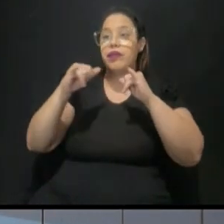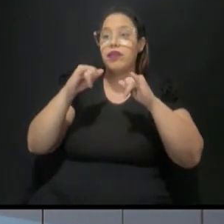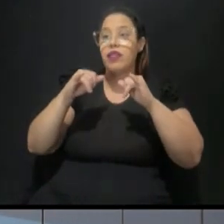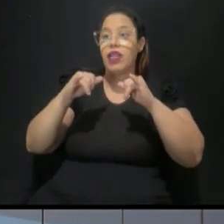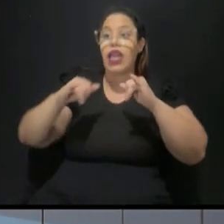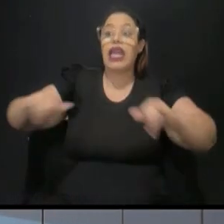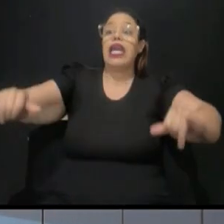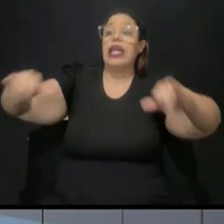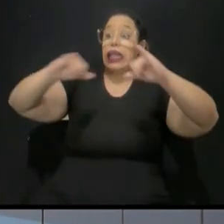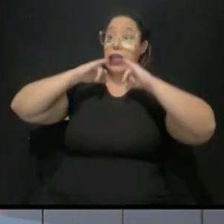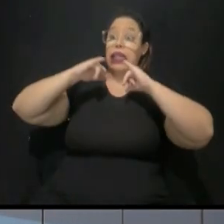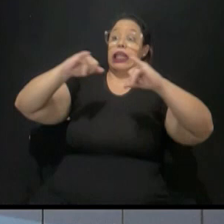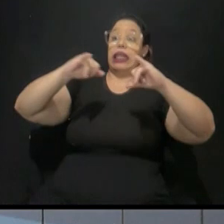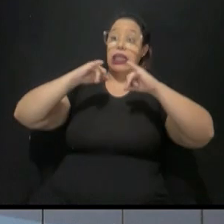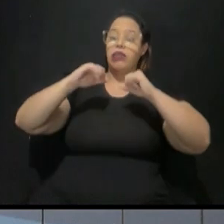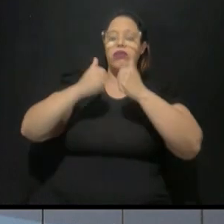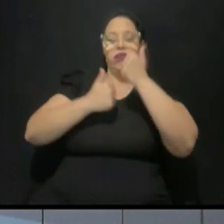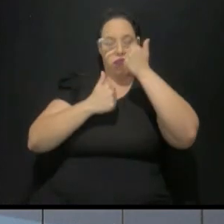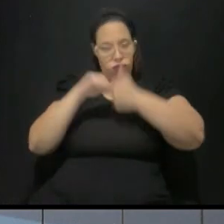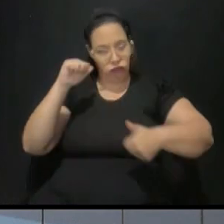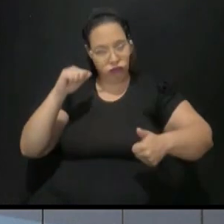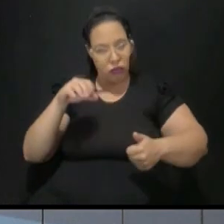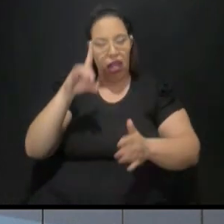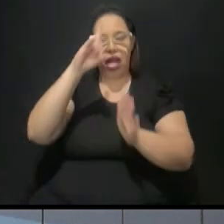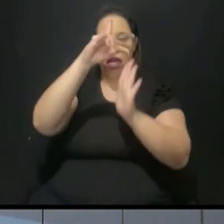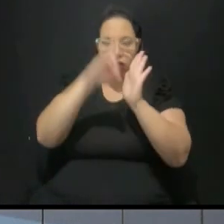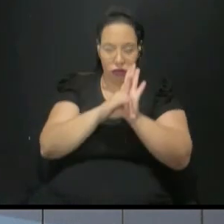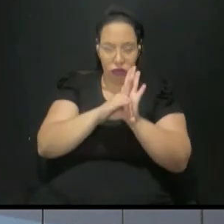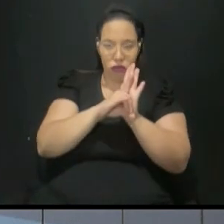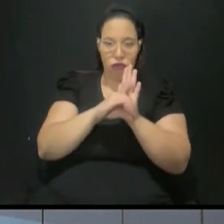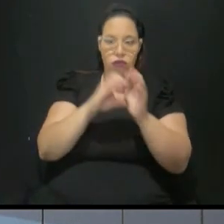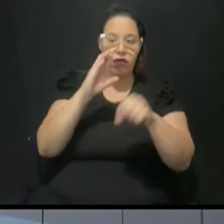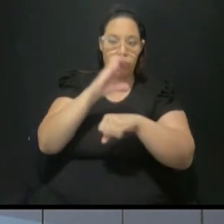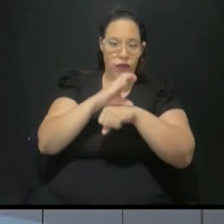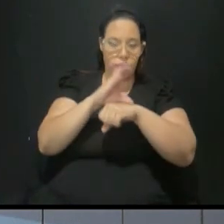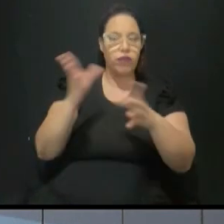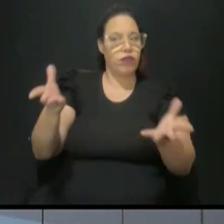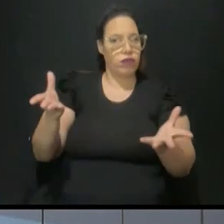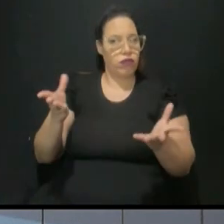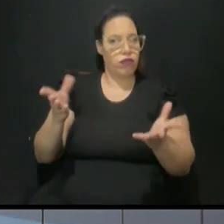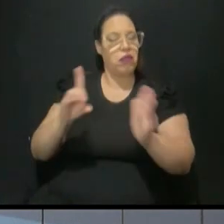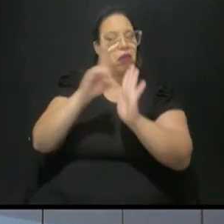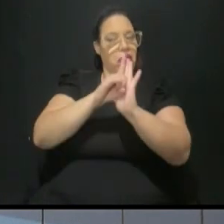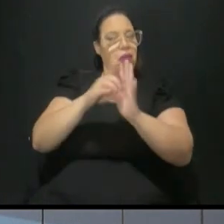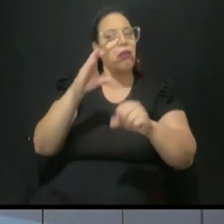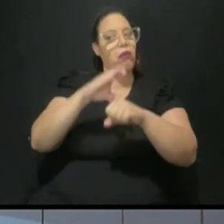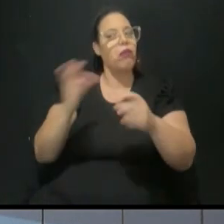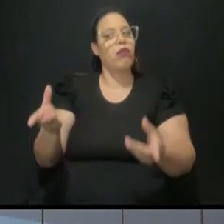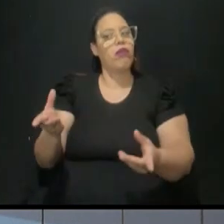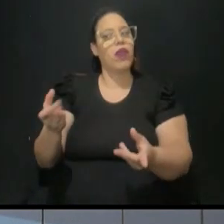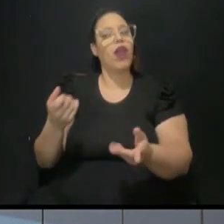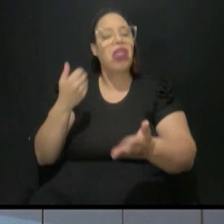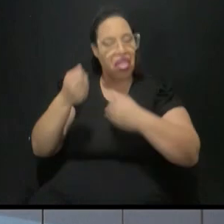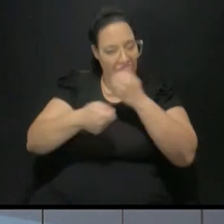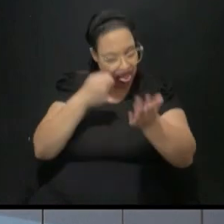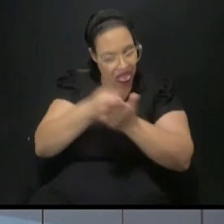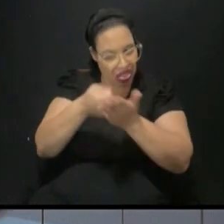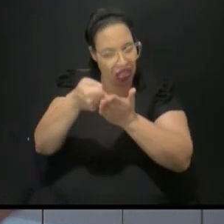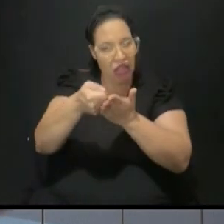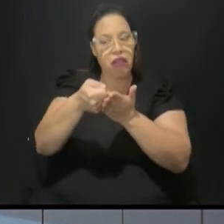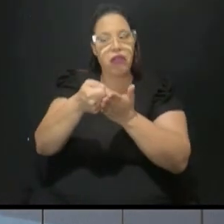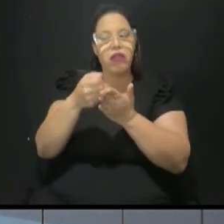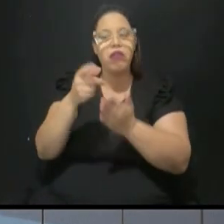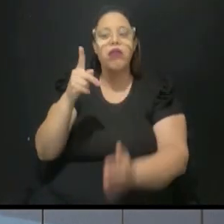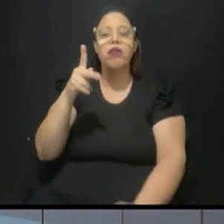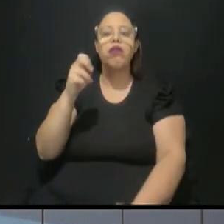que o esporte é um direito constitucional, certo? Então, enquanto direito constitucional, ele tem que ser aplicado. Então, o PES ele vem tentar criar uma